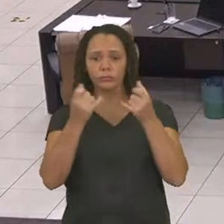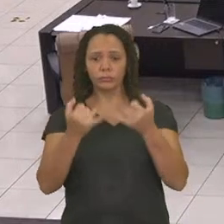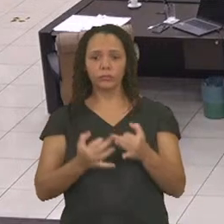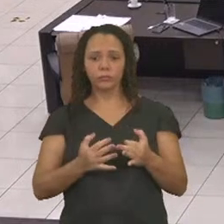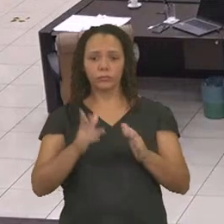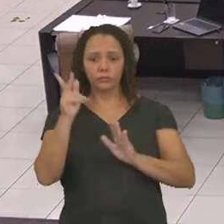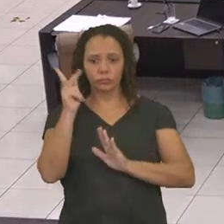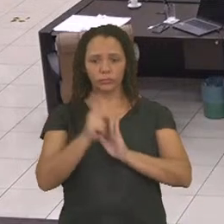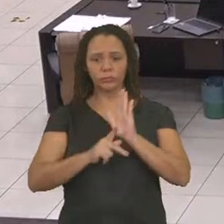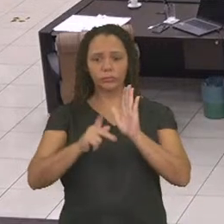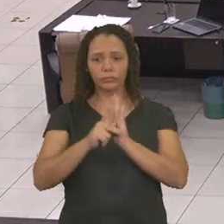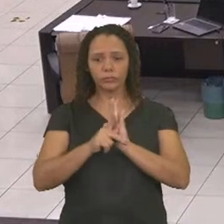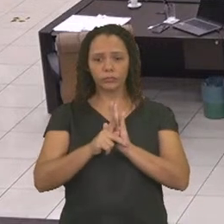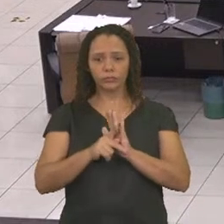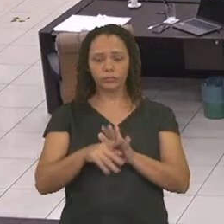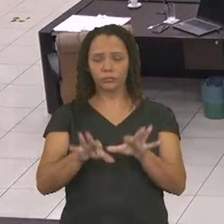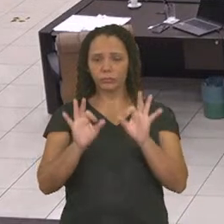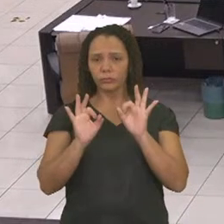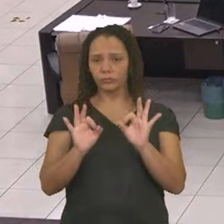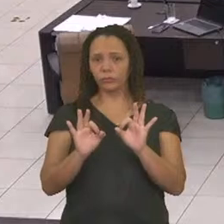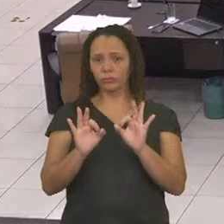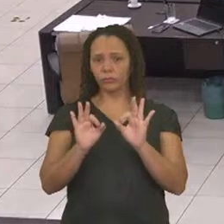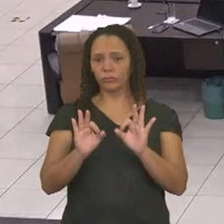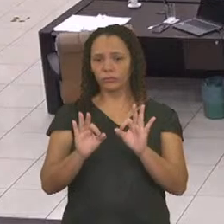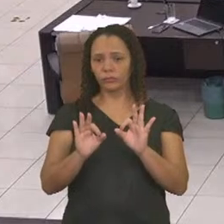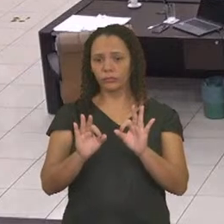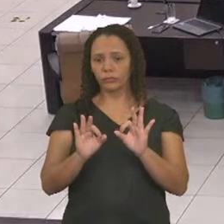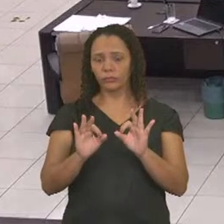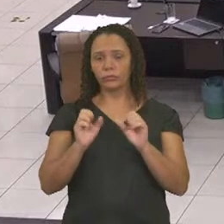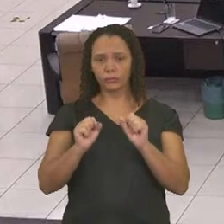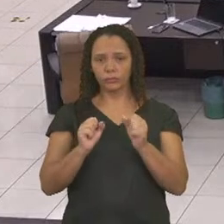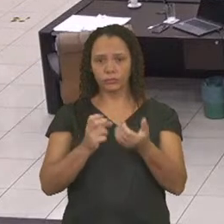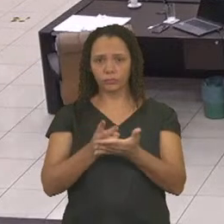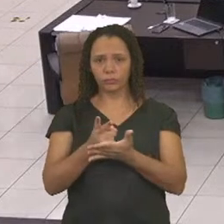sobre o projeto do Paulinho. Perfeito. Se me permite continuar.